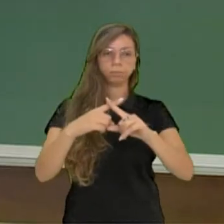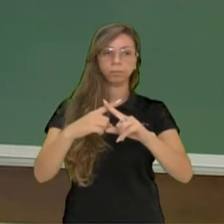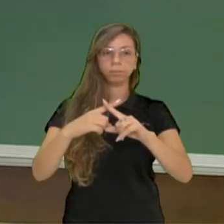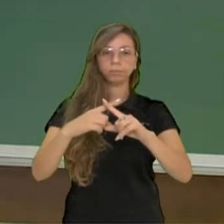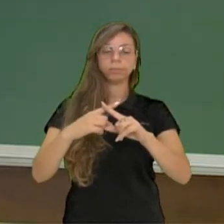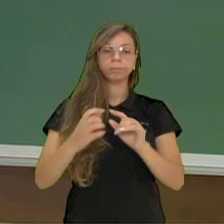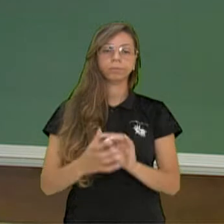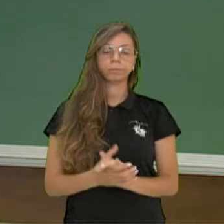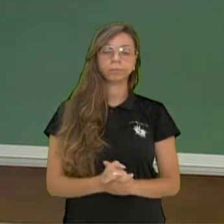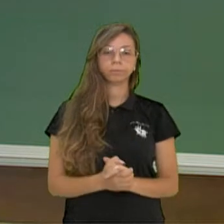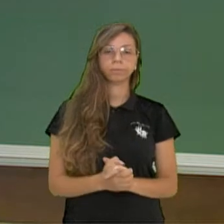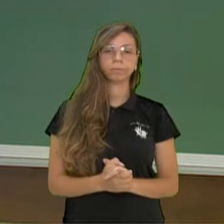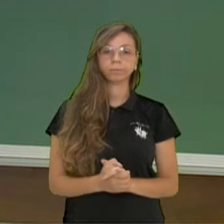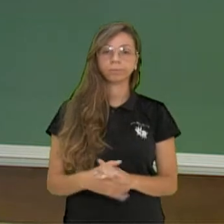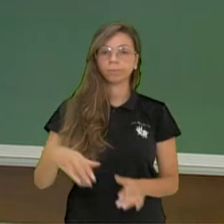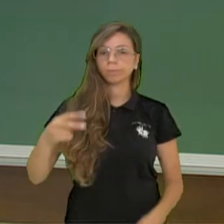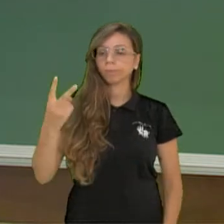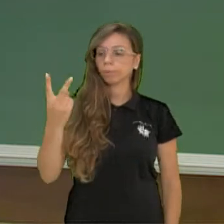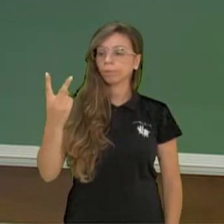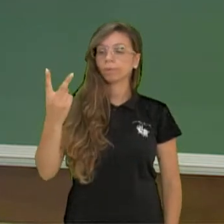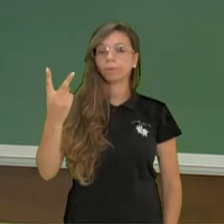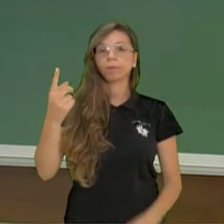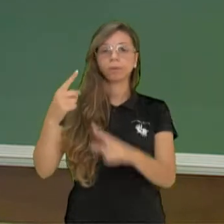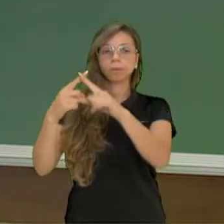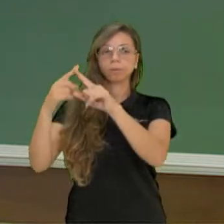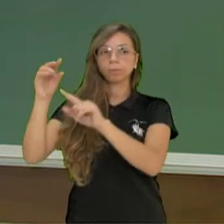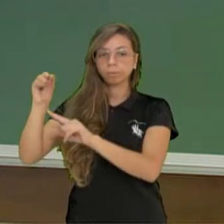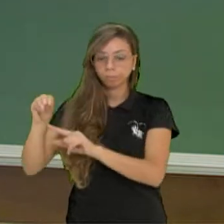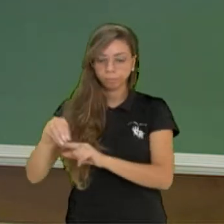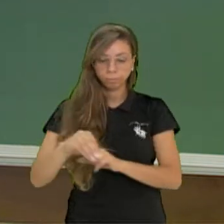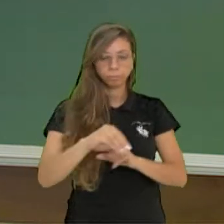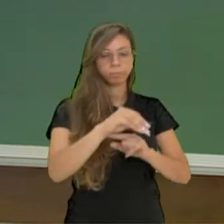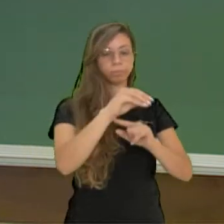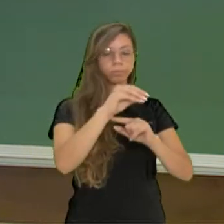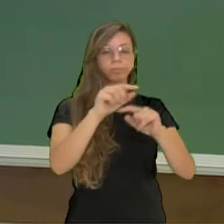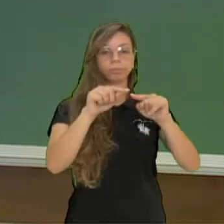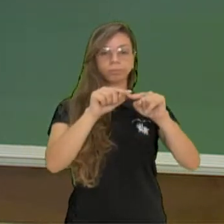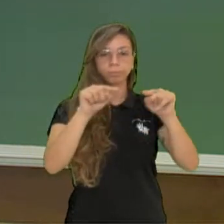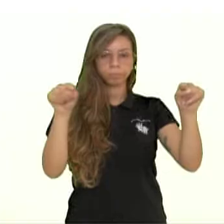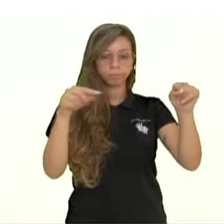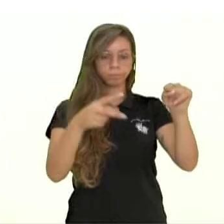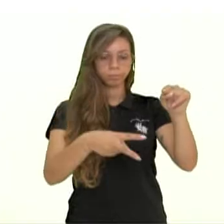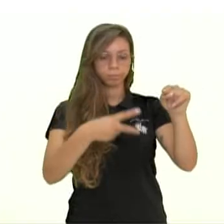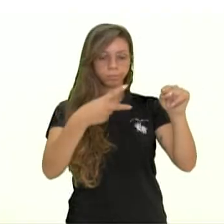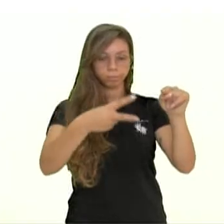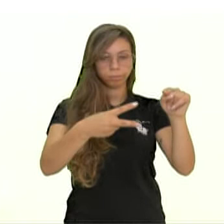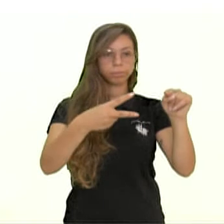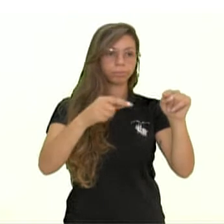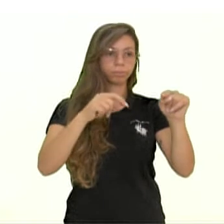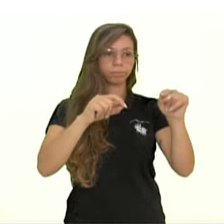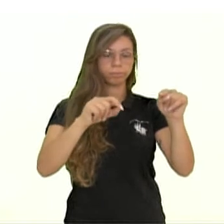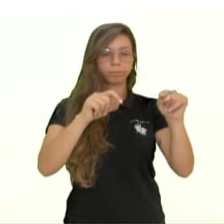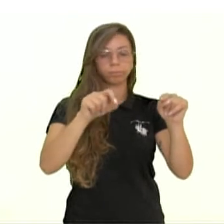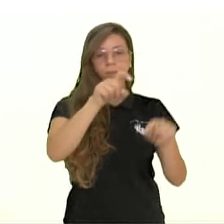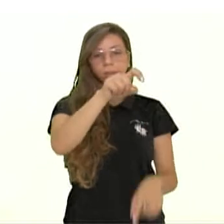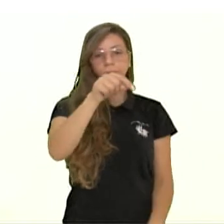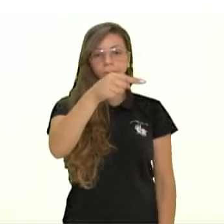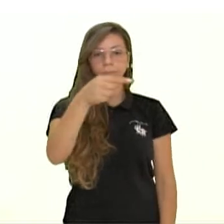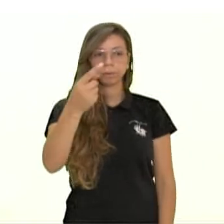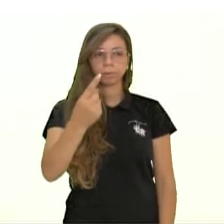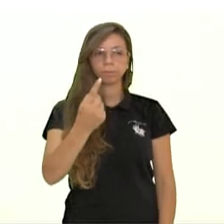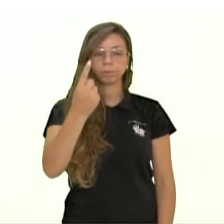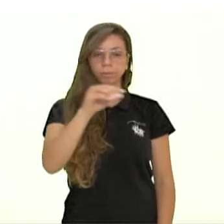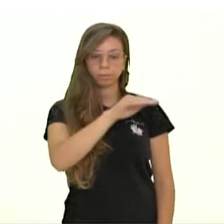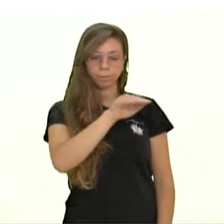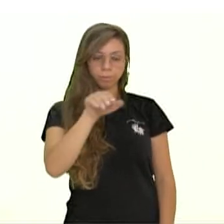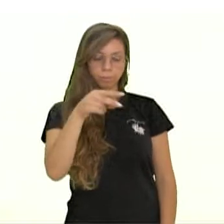Bem, 2 está multiplicando, passa dividindo o x menos 1. E eu tenho o x menos 1 dividido por 2